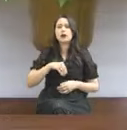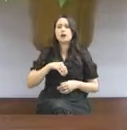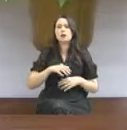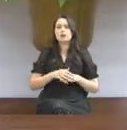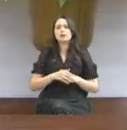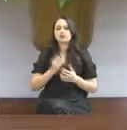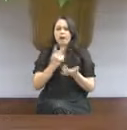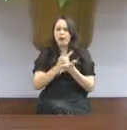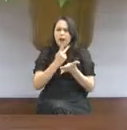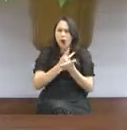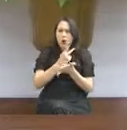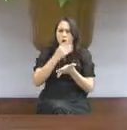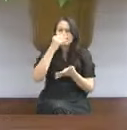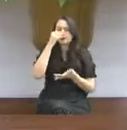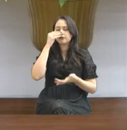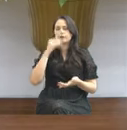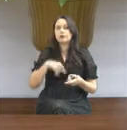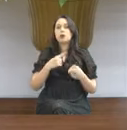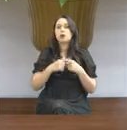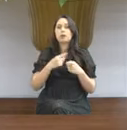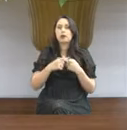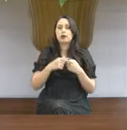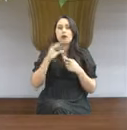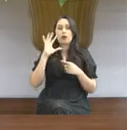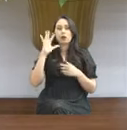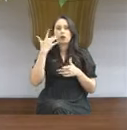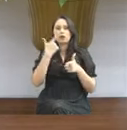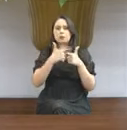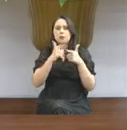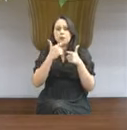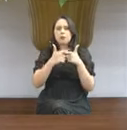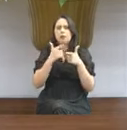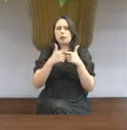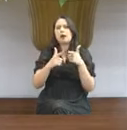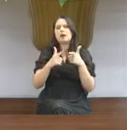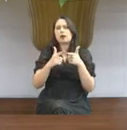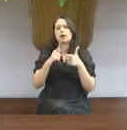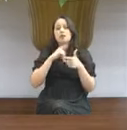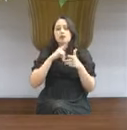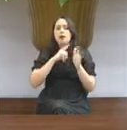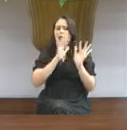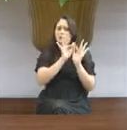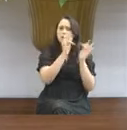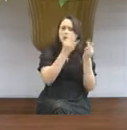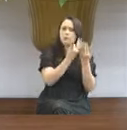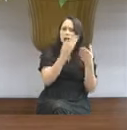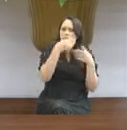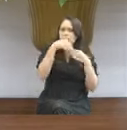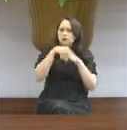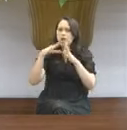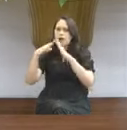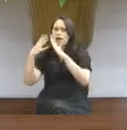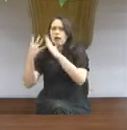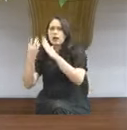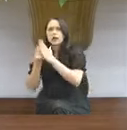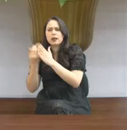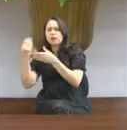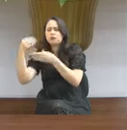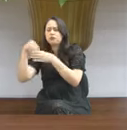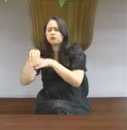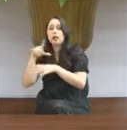os bombardeios da sua família, do irmão da igreja. Ah, não mudou nada a vida